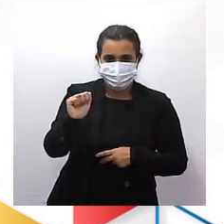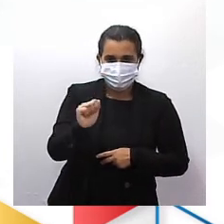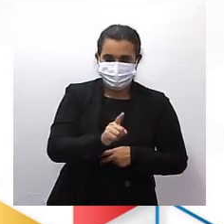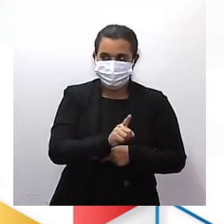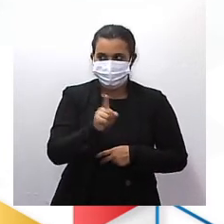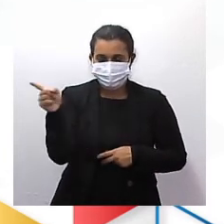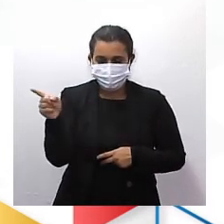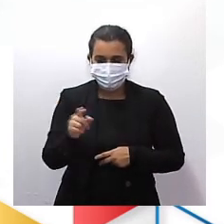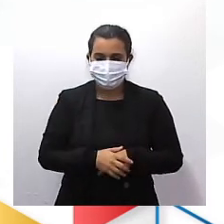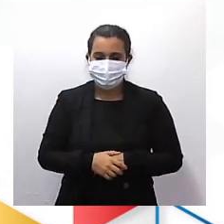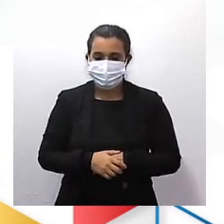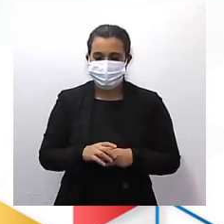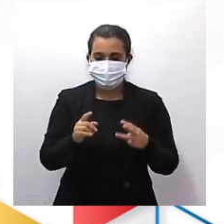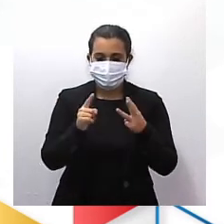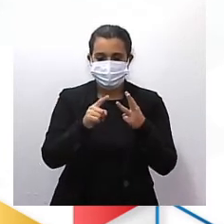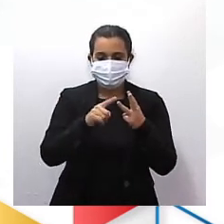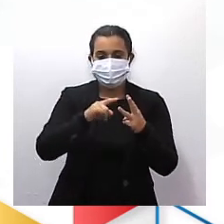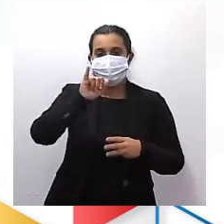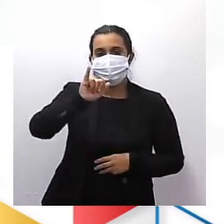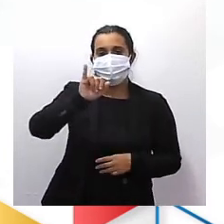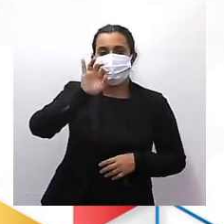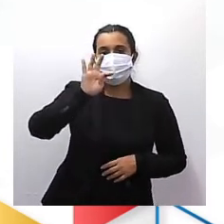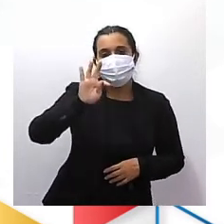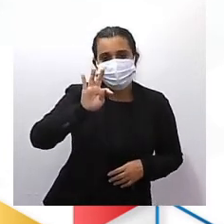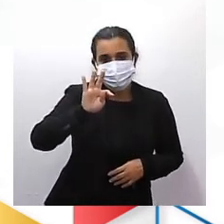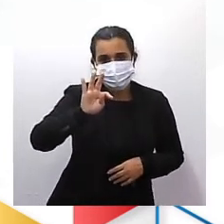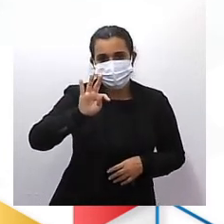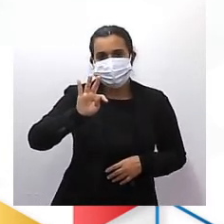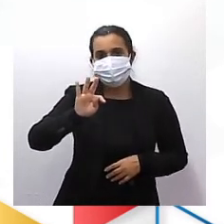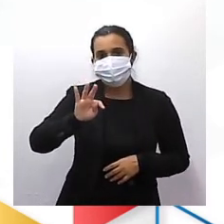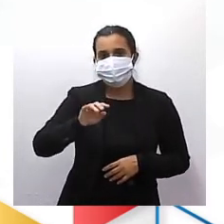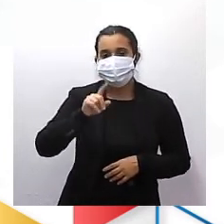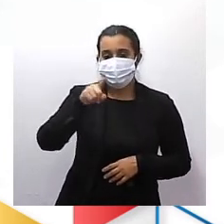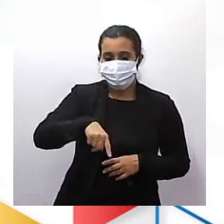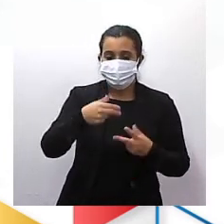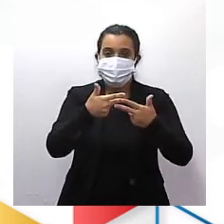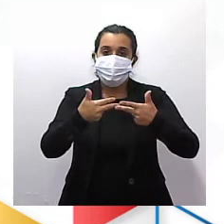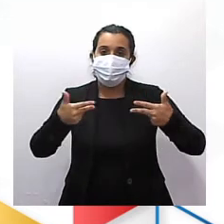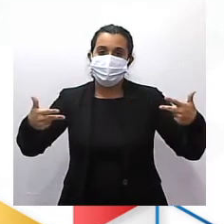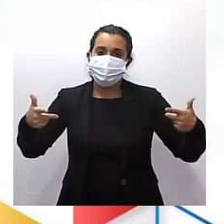sequência a gente tem it can, que seria para uma coisa, isto pode,